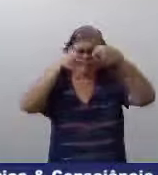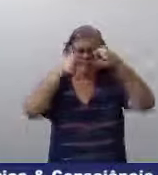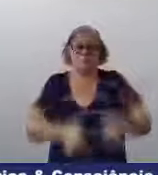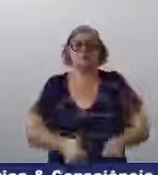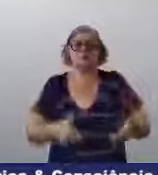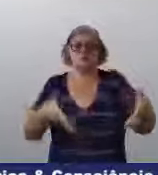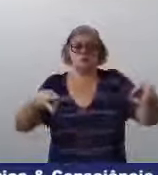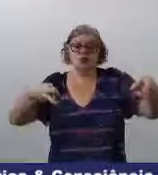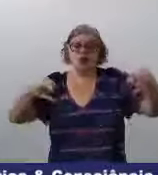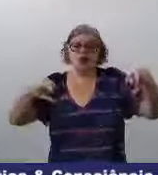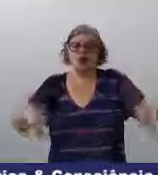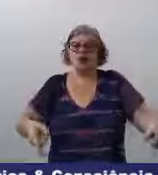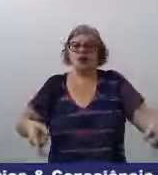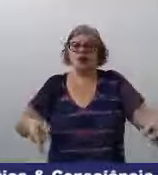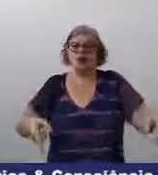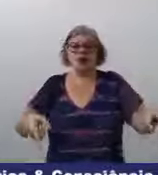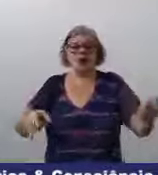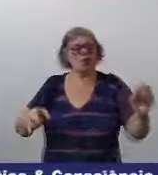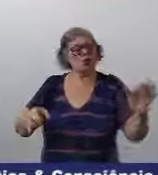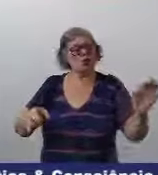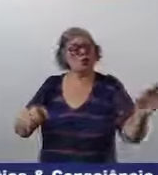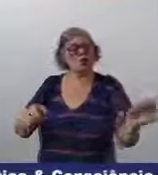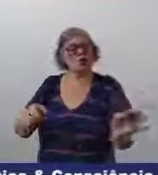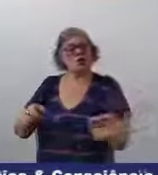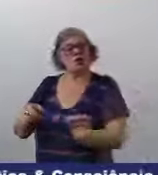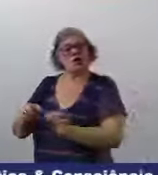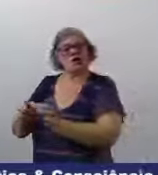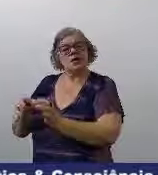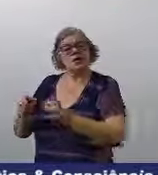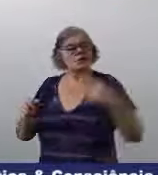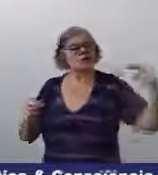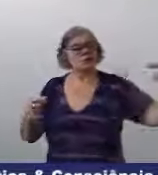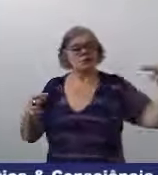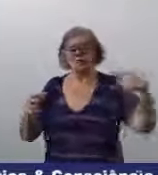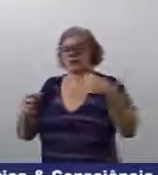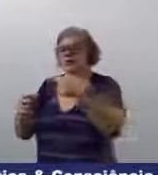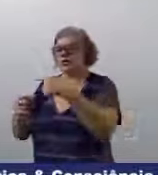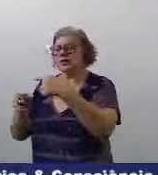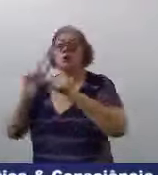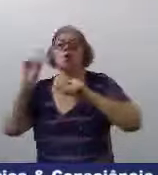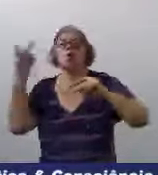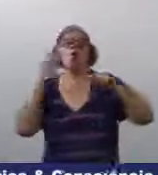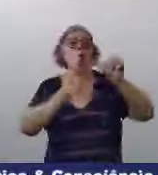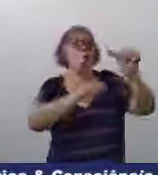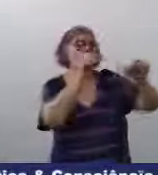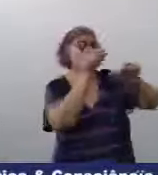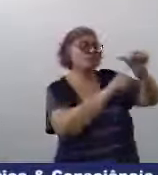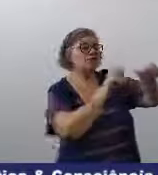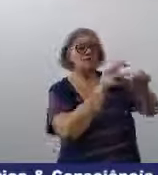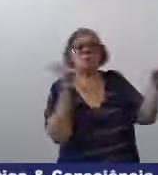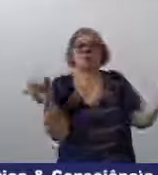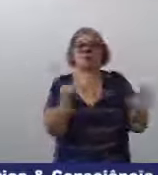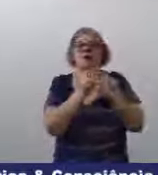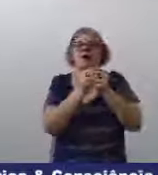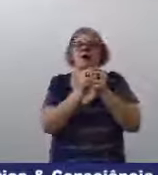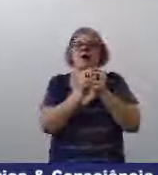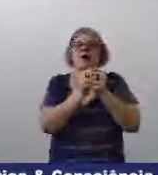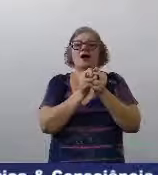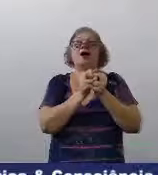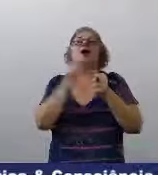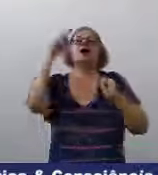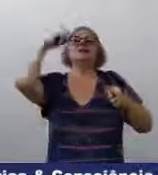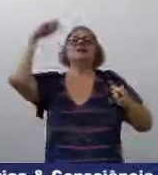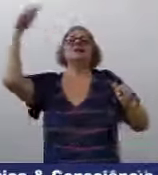cama elástica, a bolinha vai seguir em linha reta? Ou vai fazer curva em torno daquela esfera, porque a esfera dobrou a cama